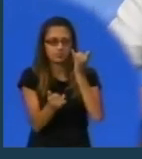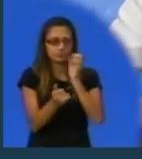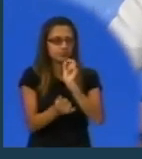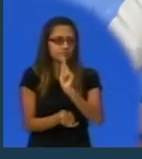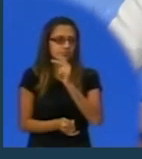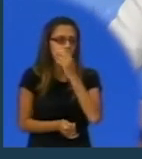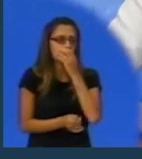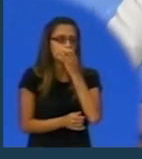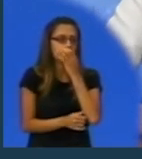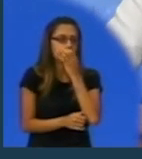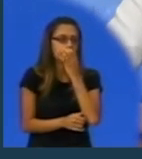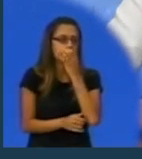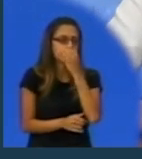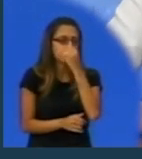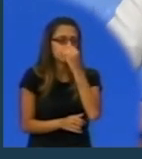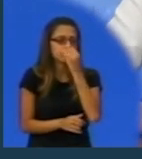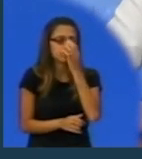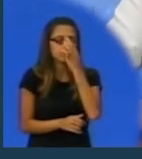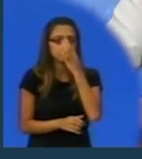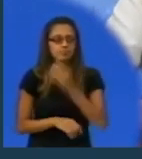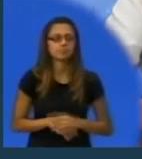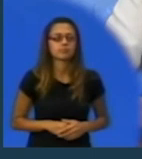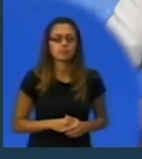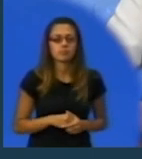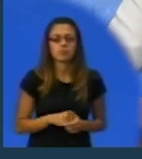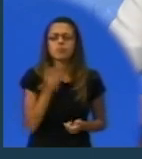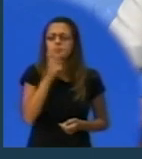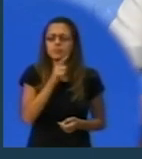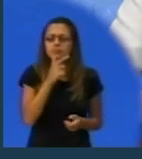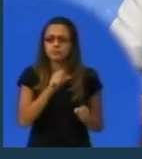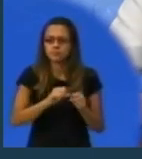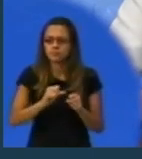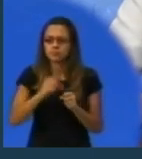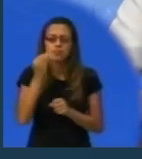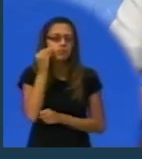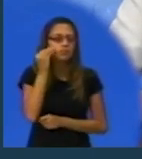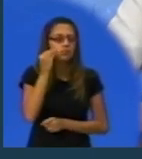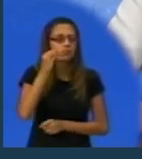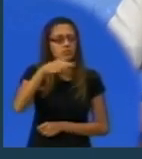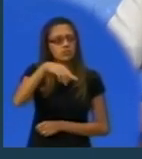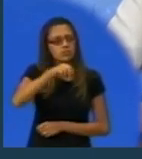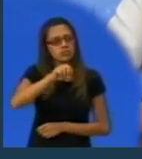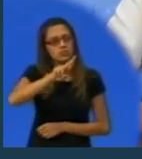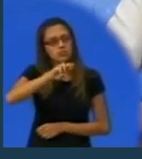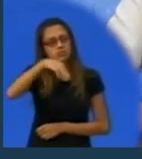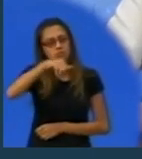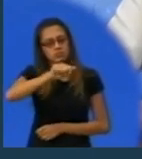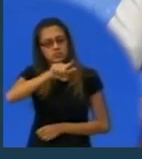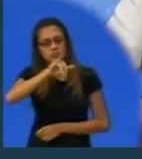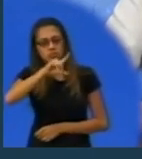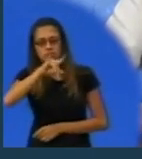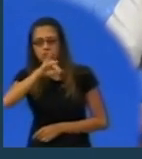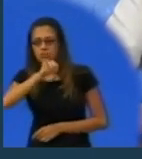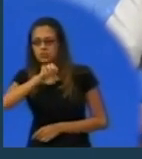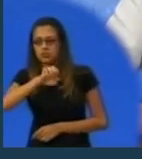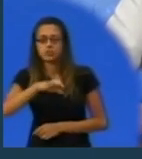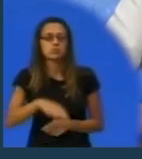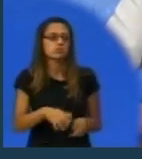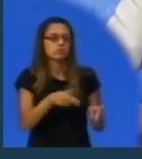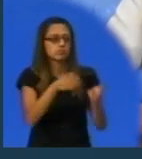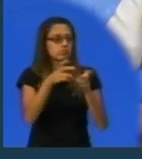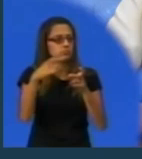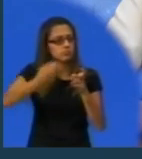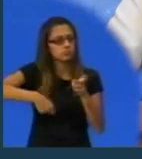padrão. Então, para realizar os testes, a partir dos testes de normalidade, é verificado, então,